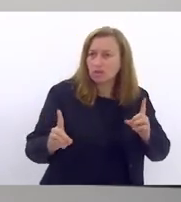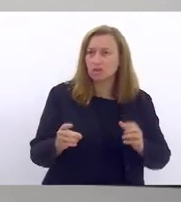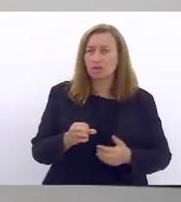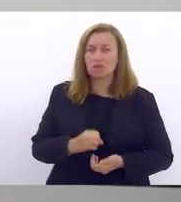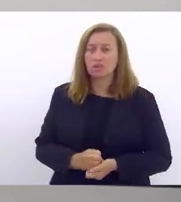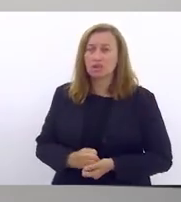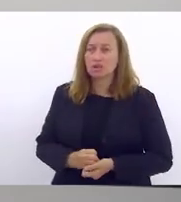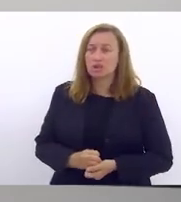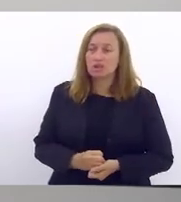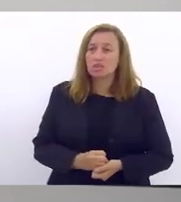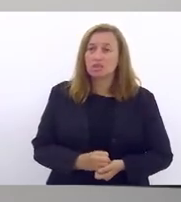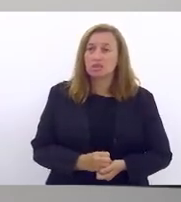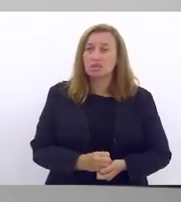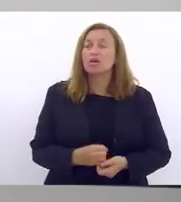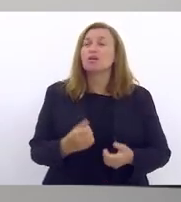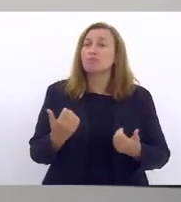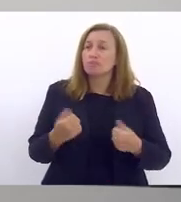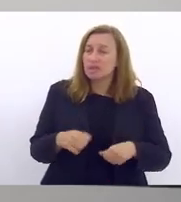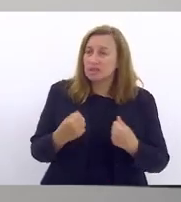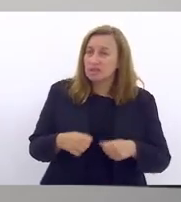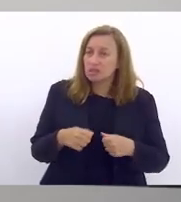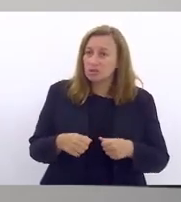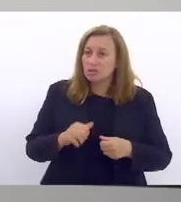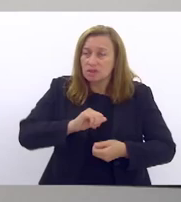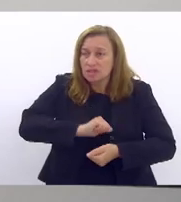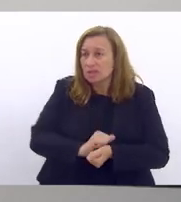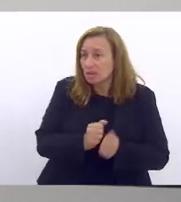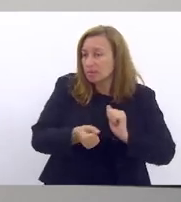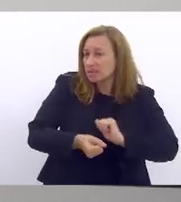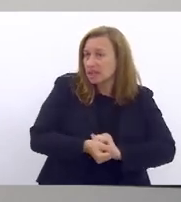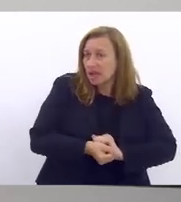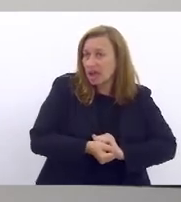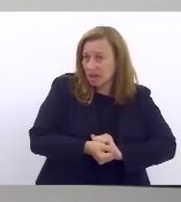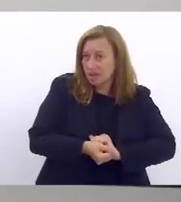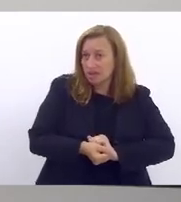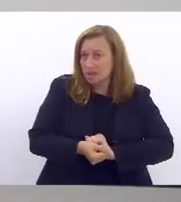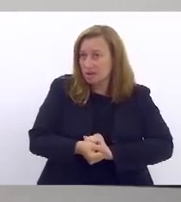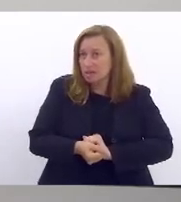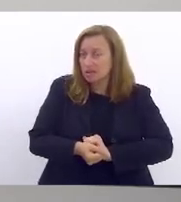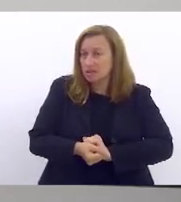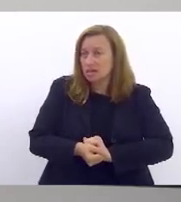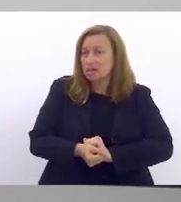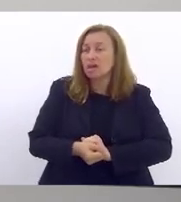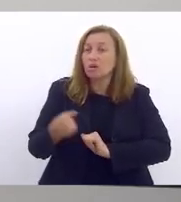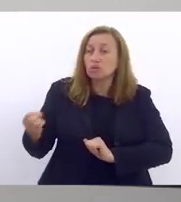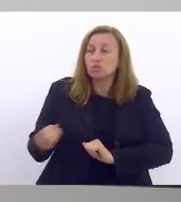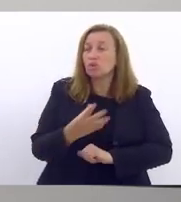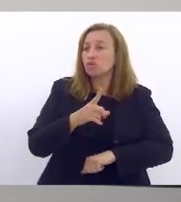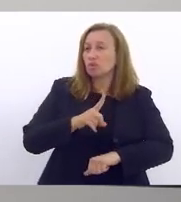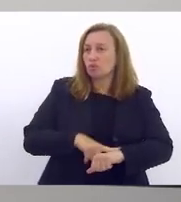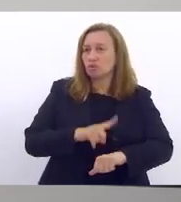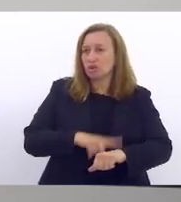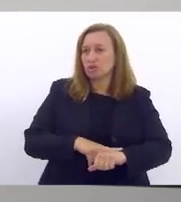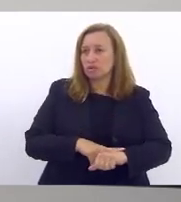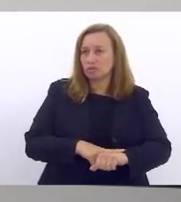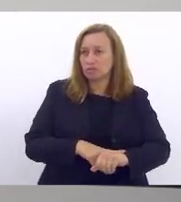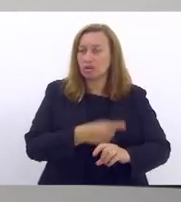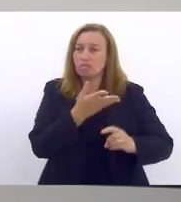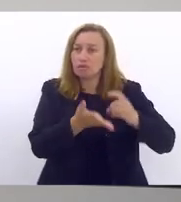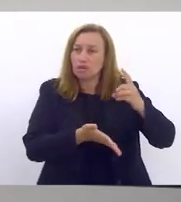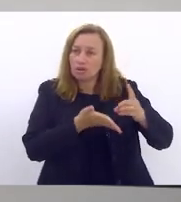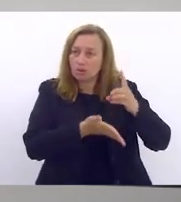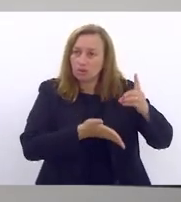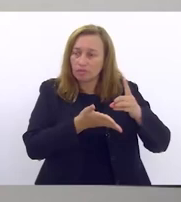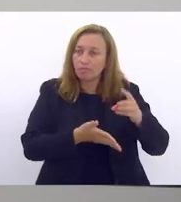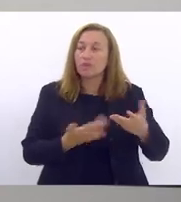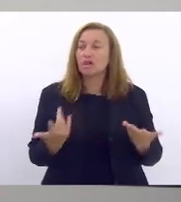não poderiam ir. A gente teve que ressignificar a presença da doula para essas pessoas. Daí, através do